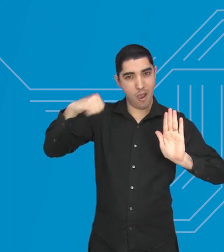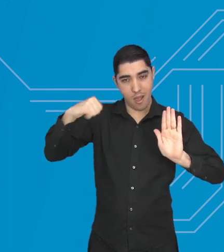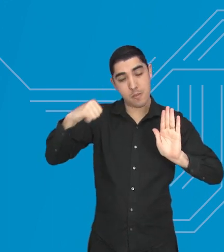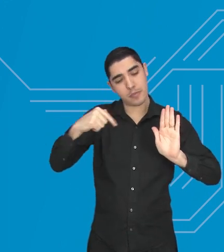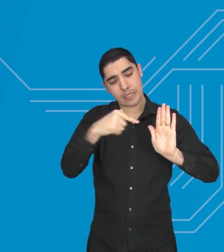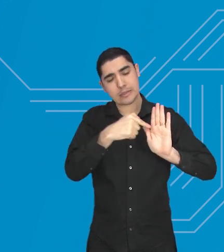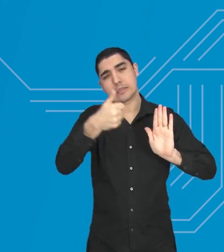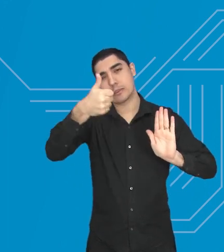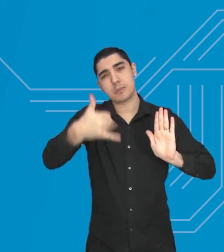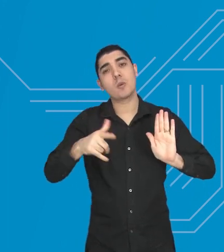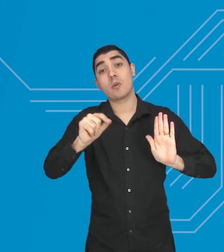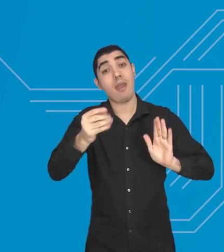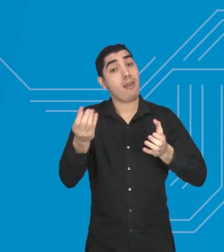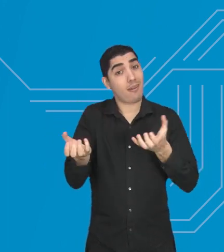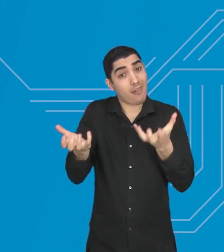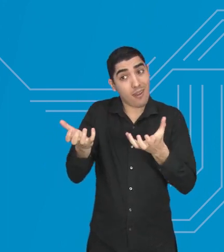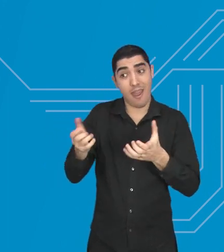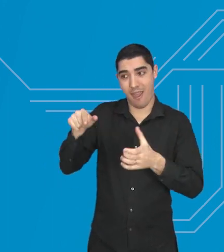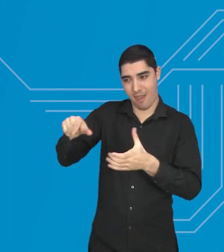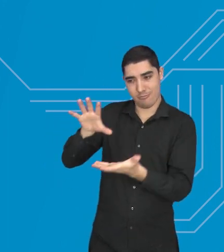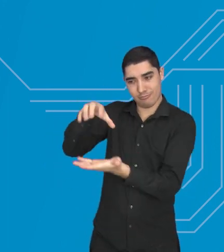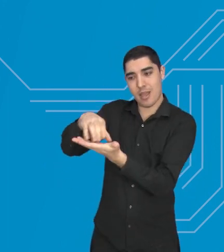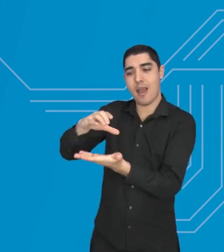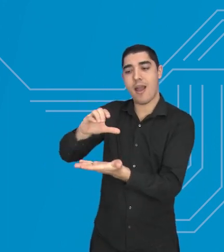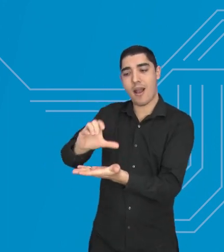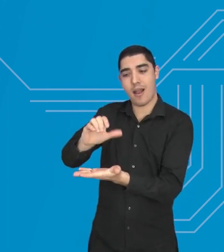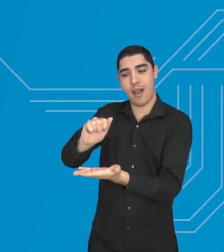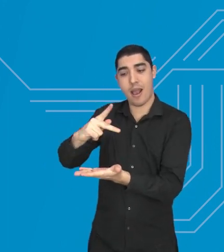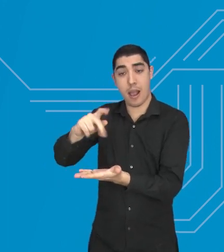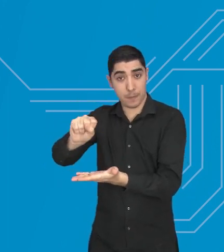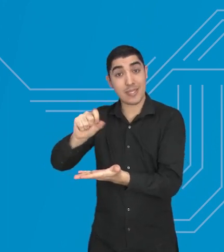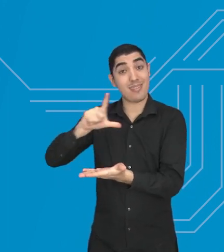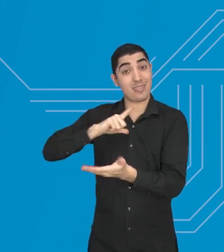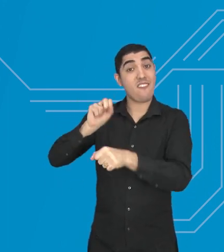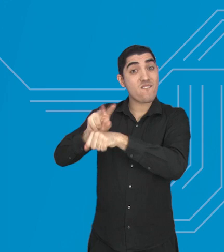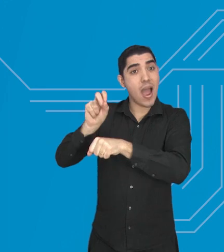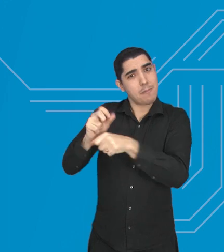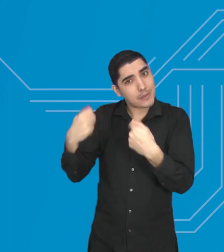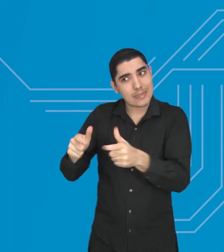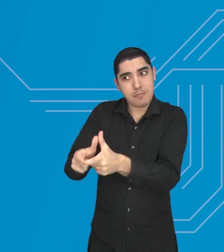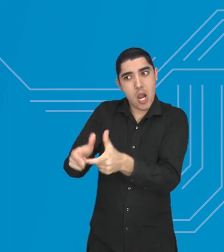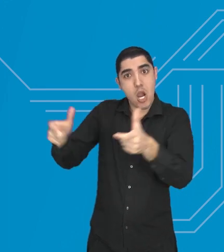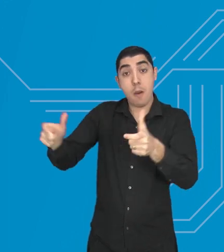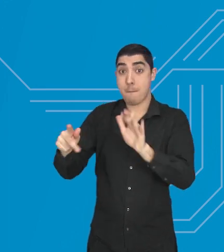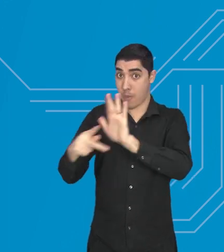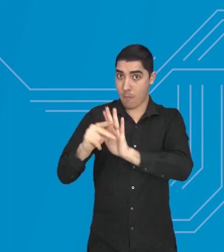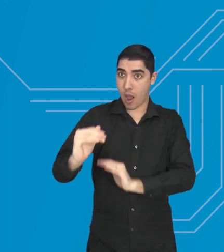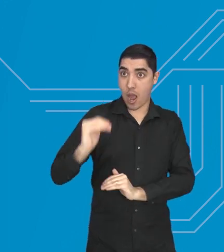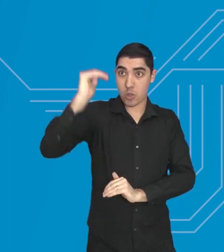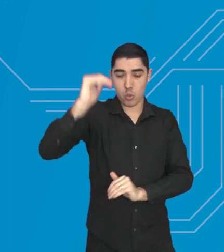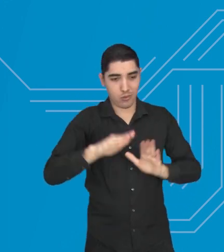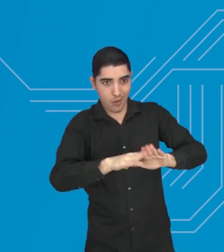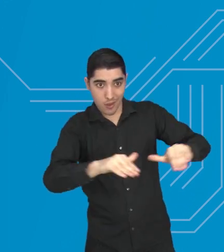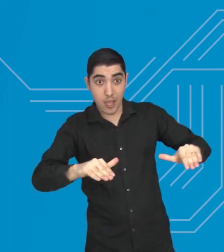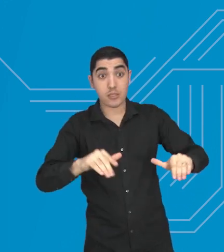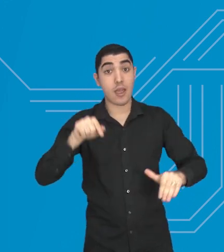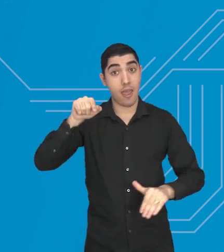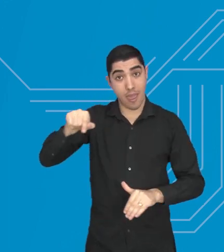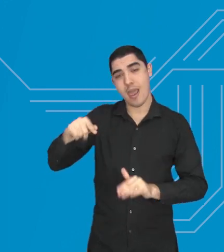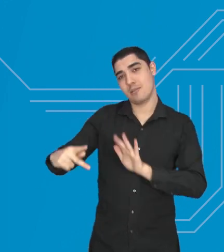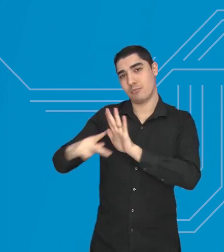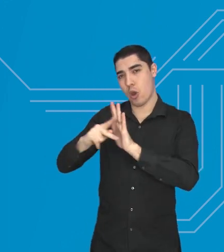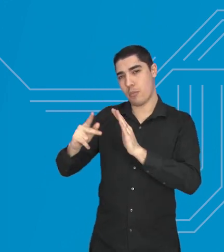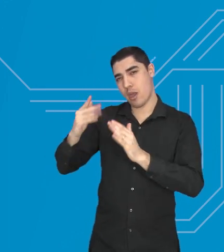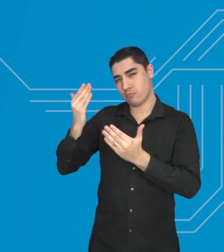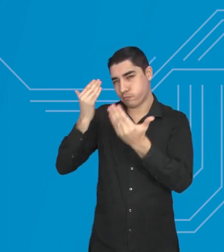da Academia que quer ampliar o número de CAPs adulto e infantil na cidade. Os CAPs são os Centros de